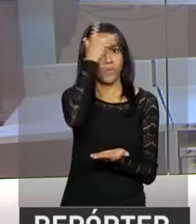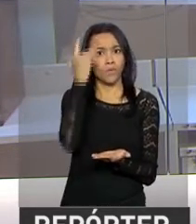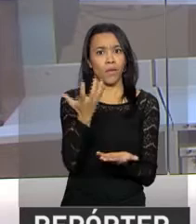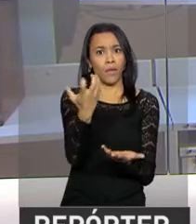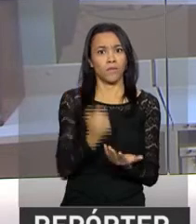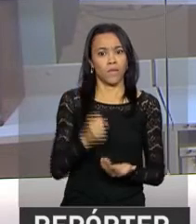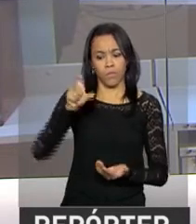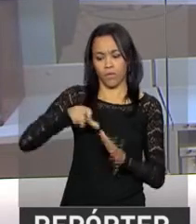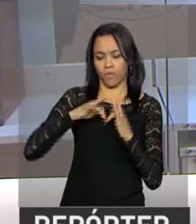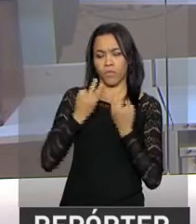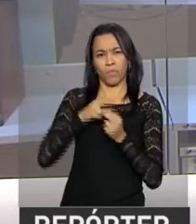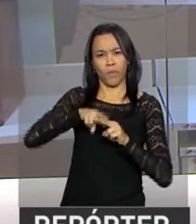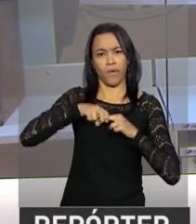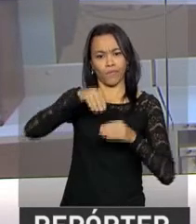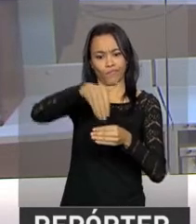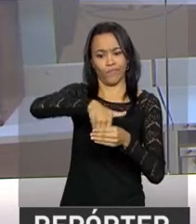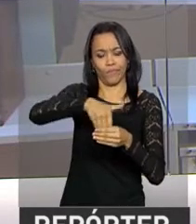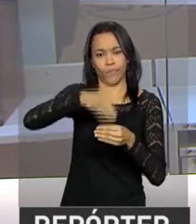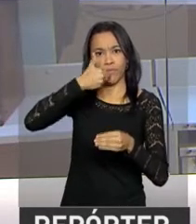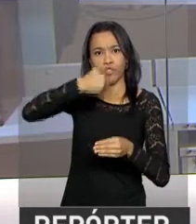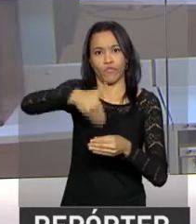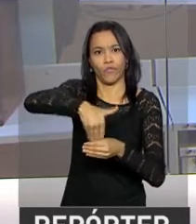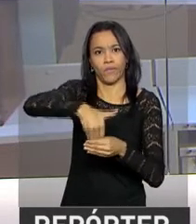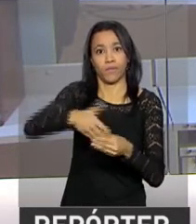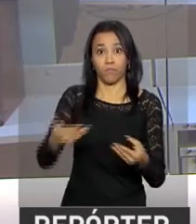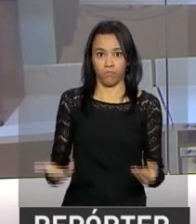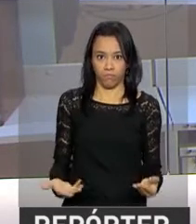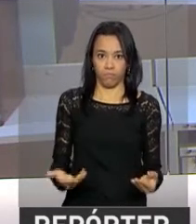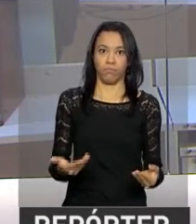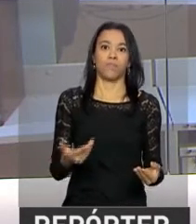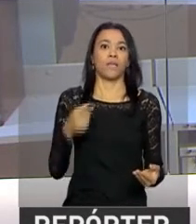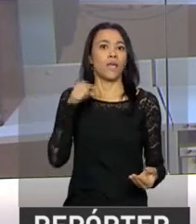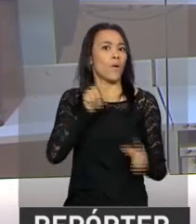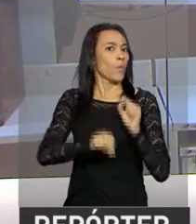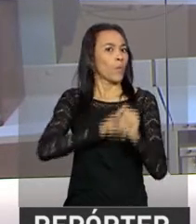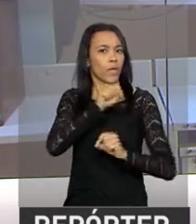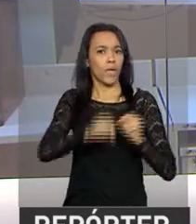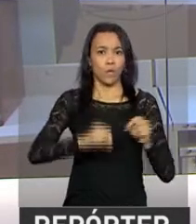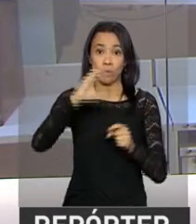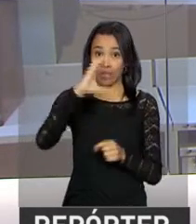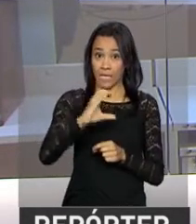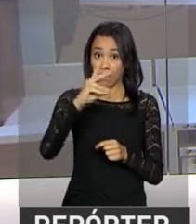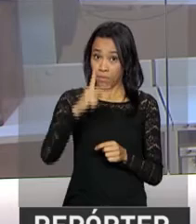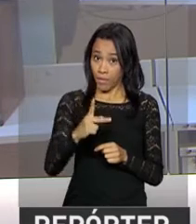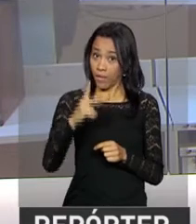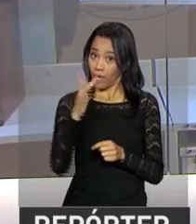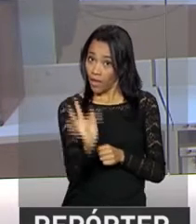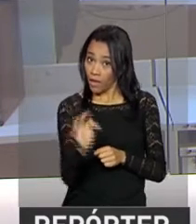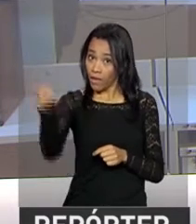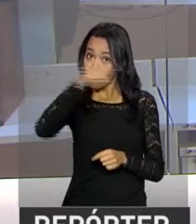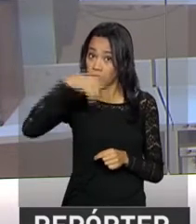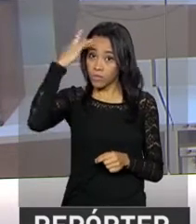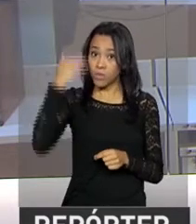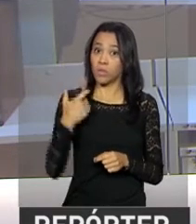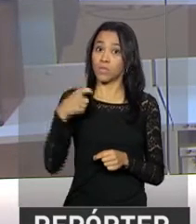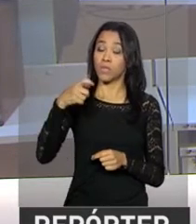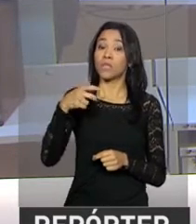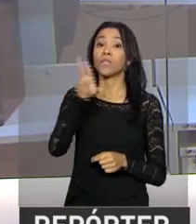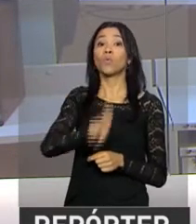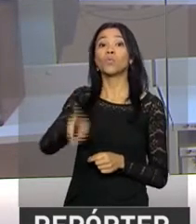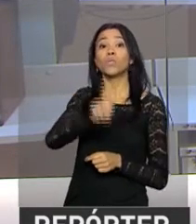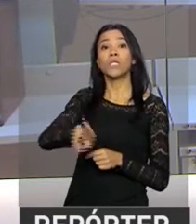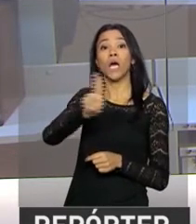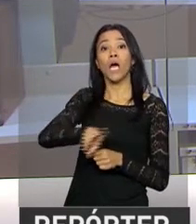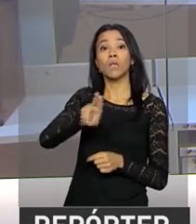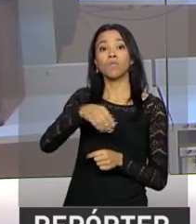recebem o bolsa família segundo o ministro uma das possibilidades é que o cpf dos beneficiários esteja sendo usado sem o